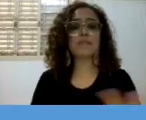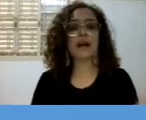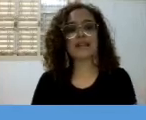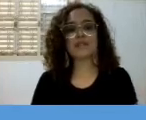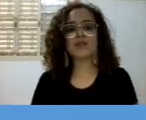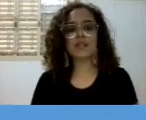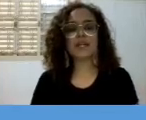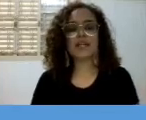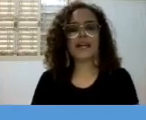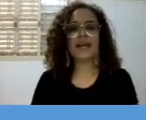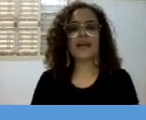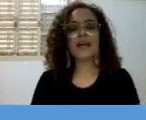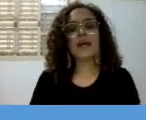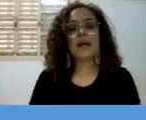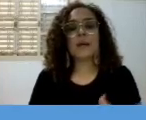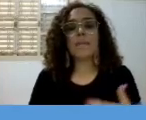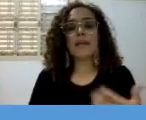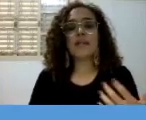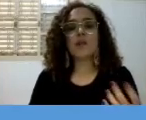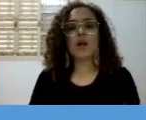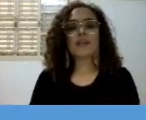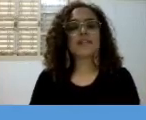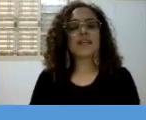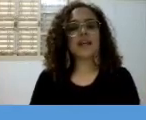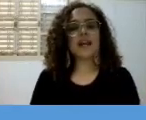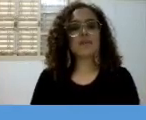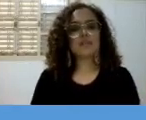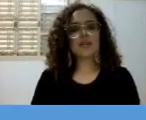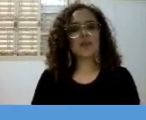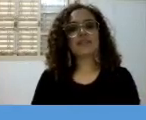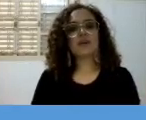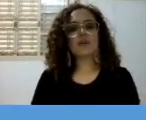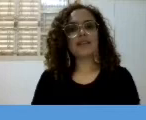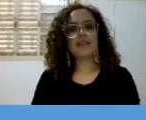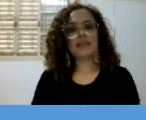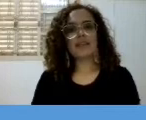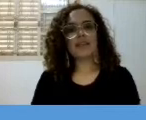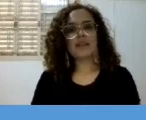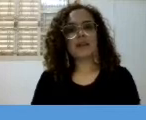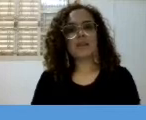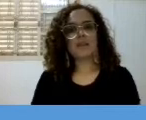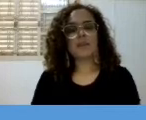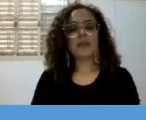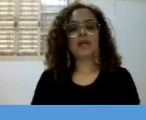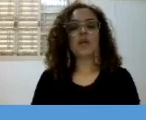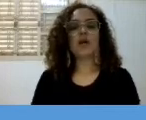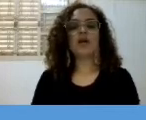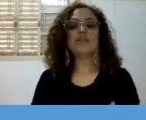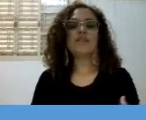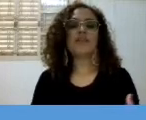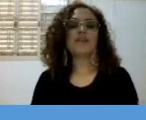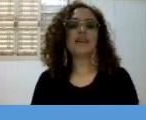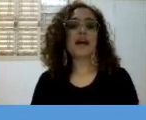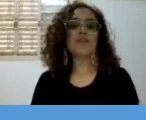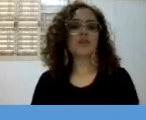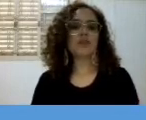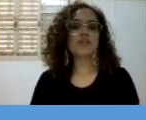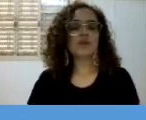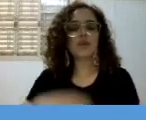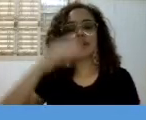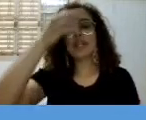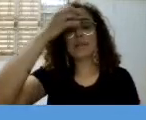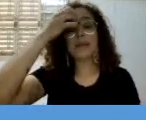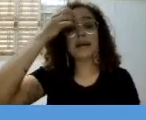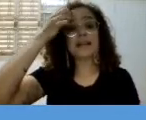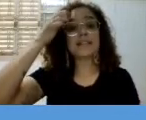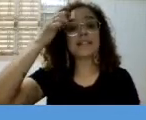um espaço, né? Para nós criarmos a nossa quadrinha, para nós inventarmos a